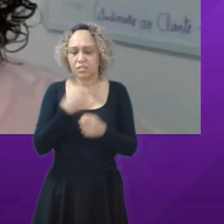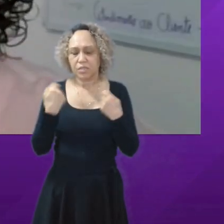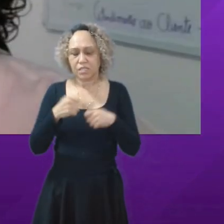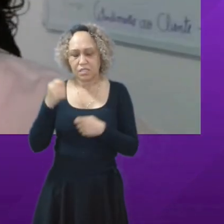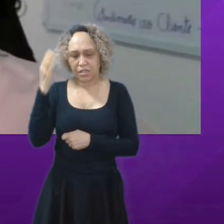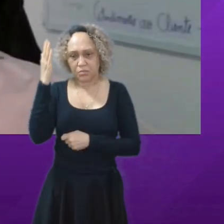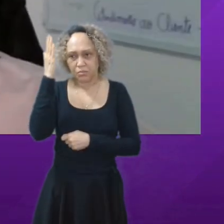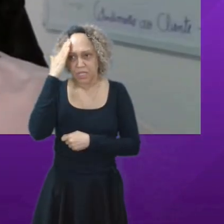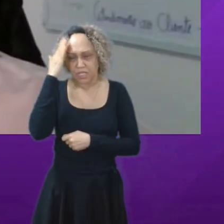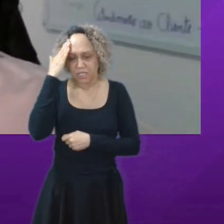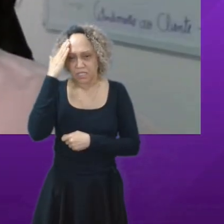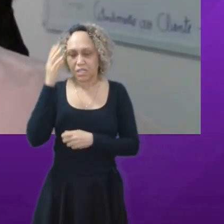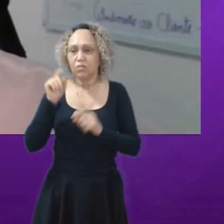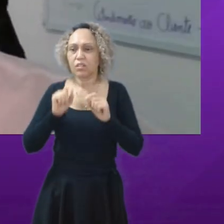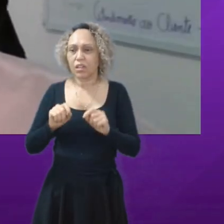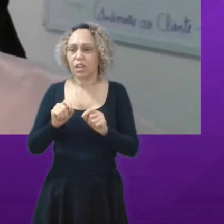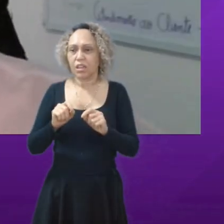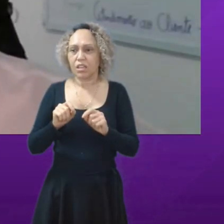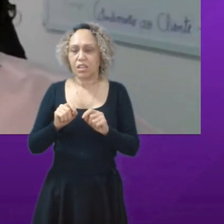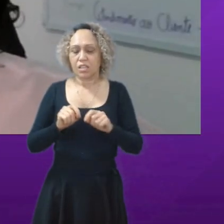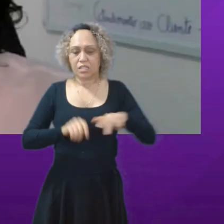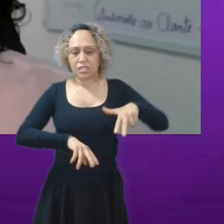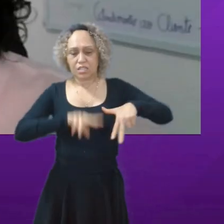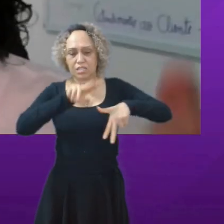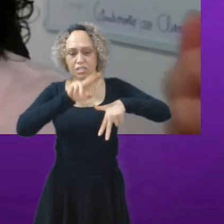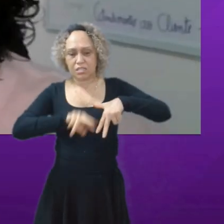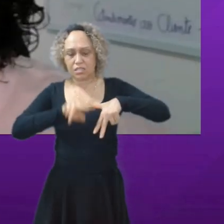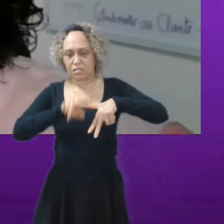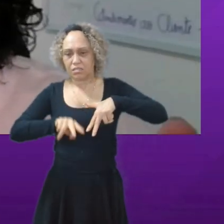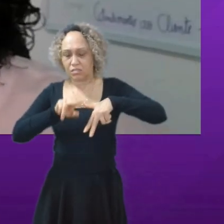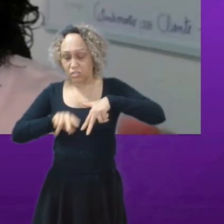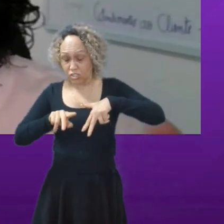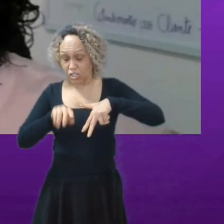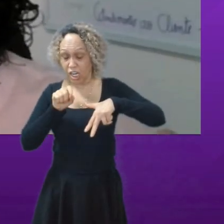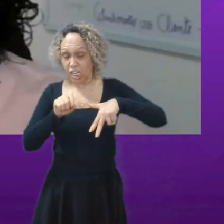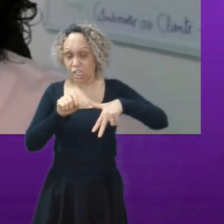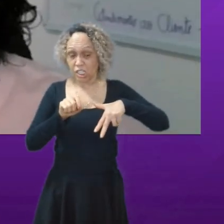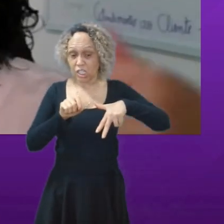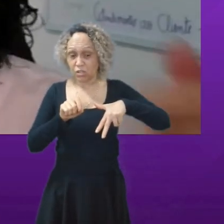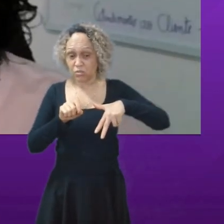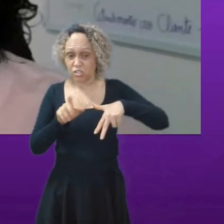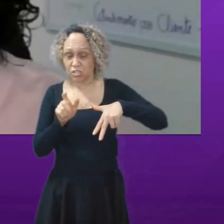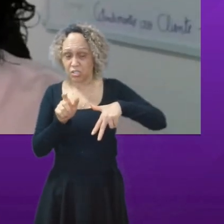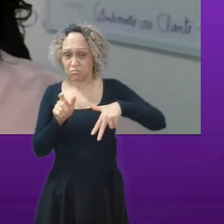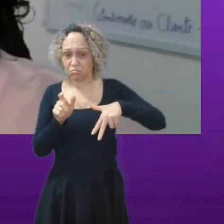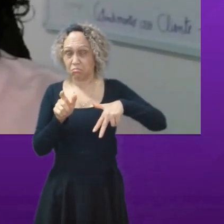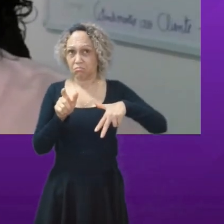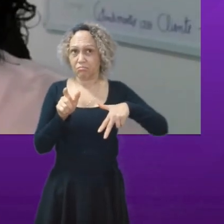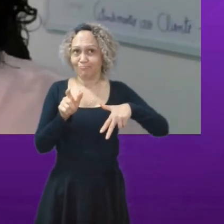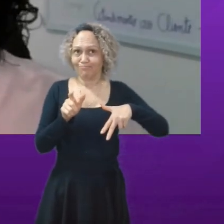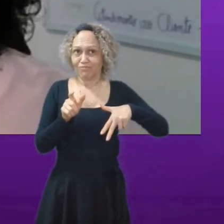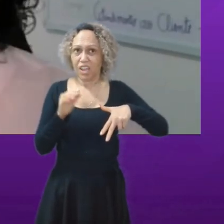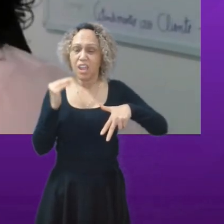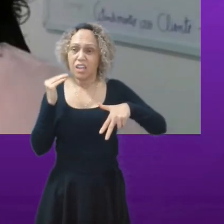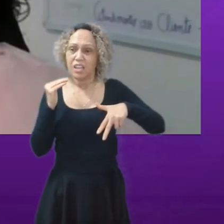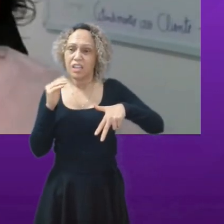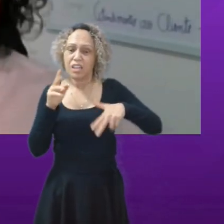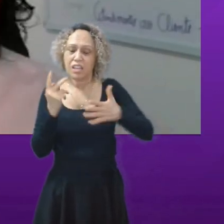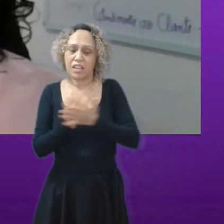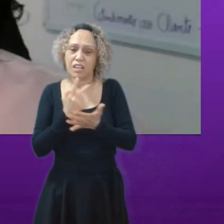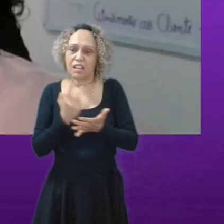gênero dentro desses espaços digitais e pensar aí na consolidação e na ampliação de